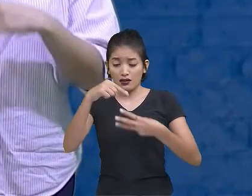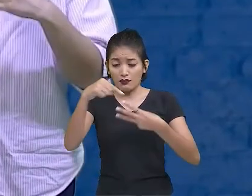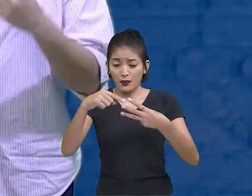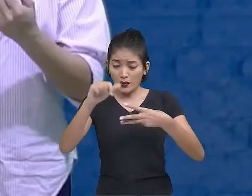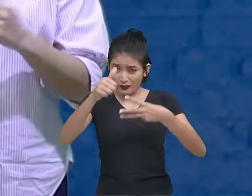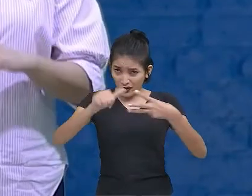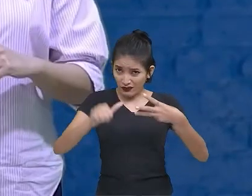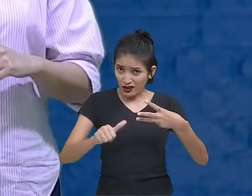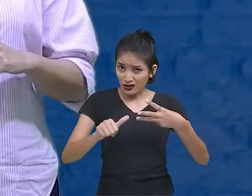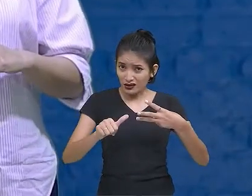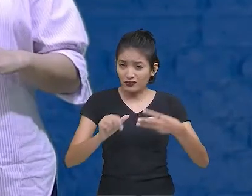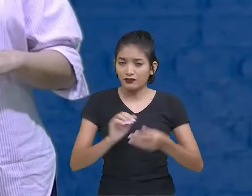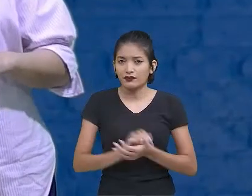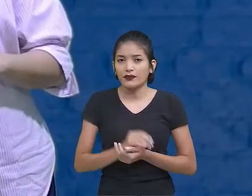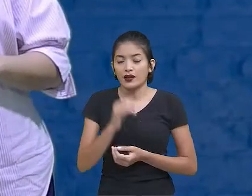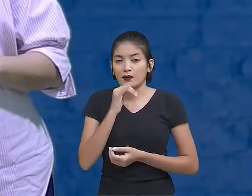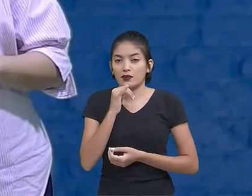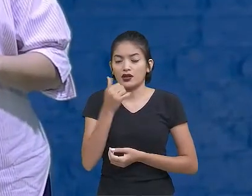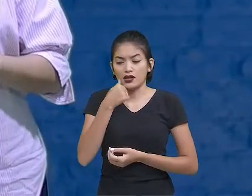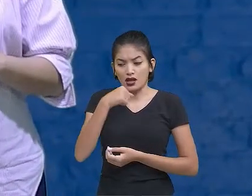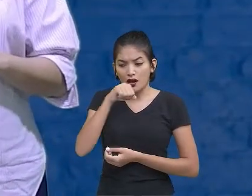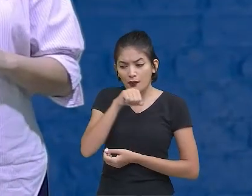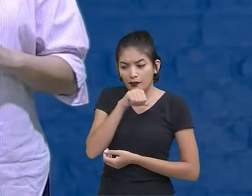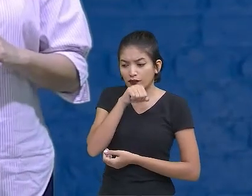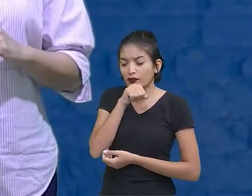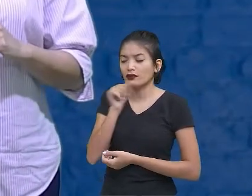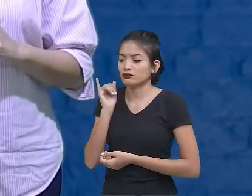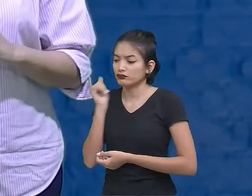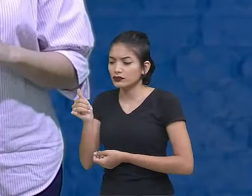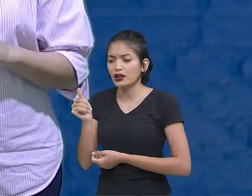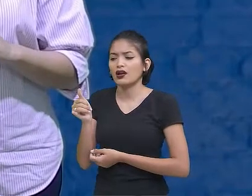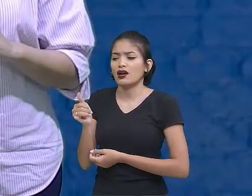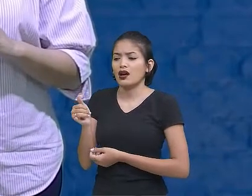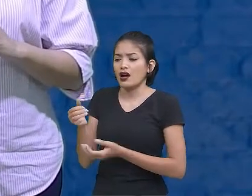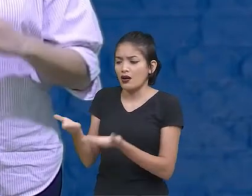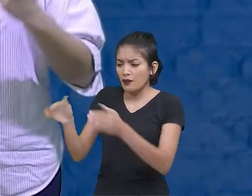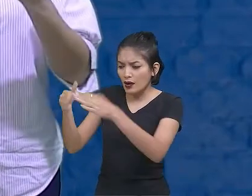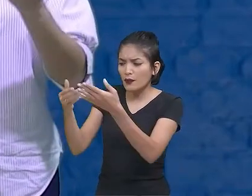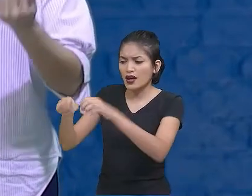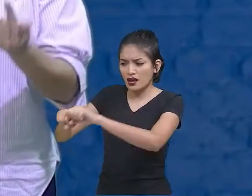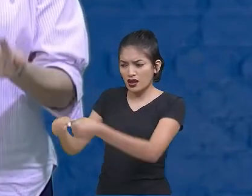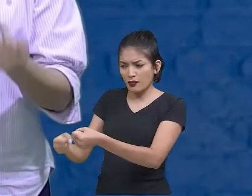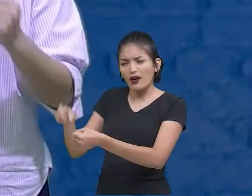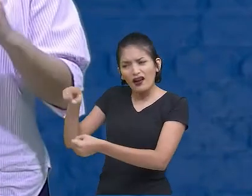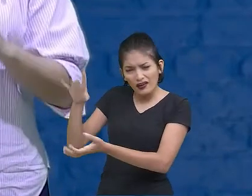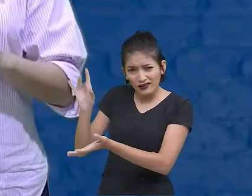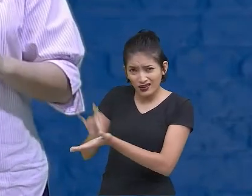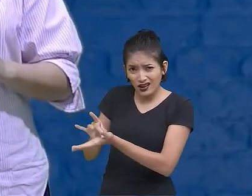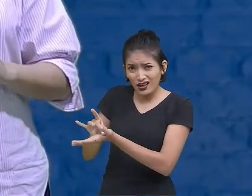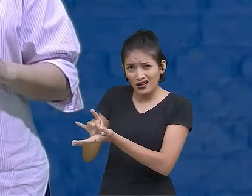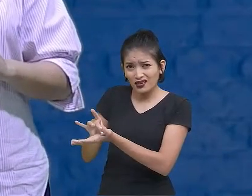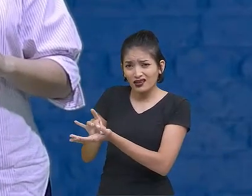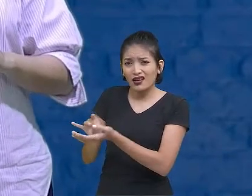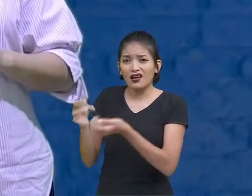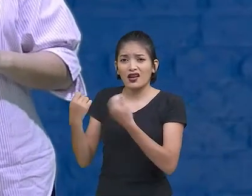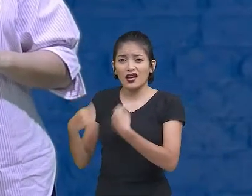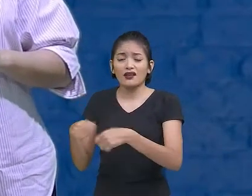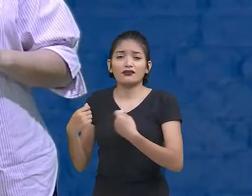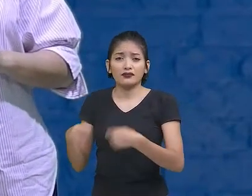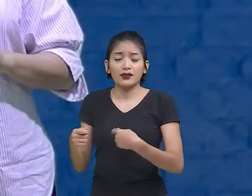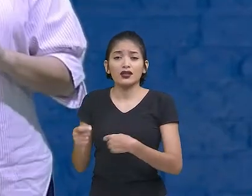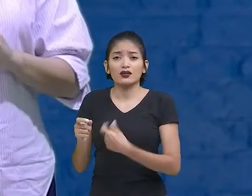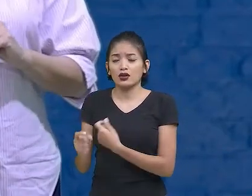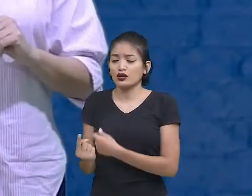né? Mãe, foi a minha irmã que quebrou. É verdade? É necessário você apontar só